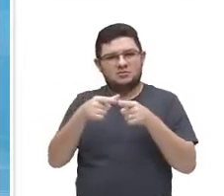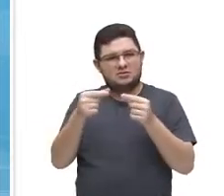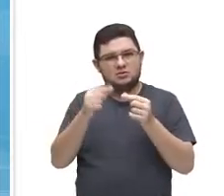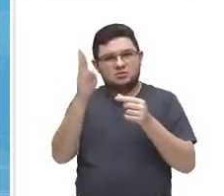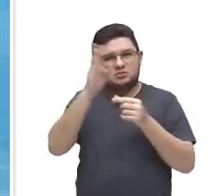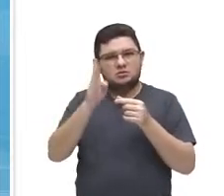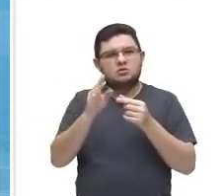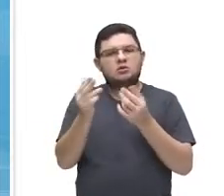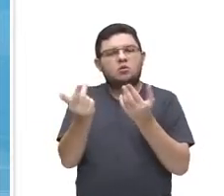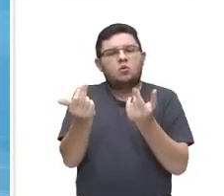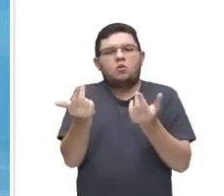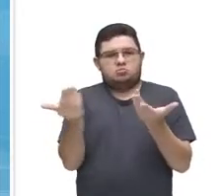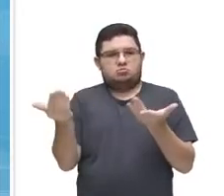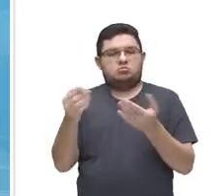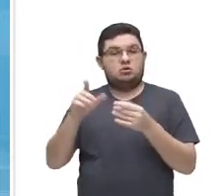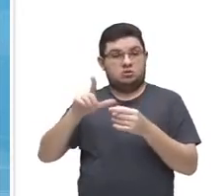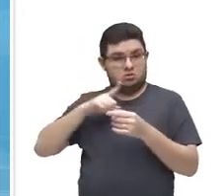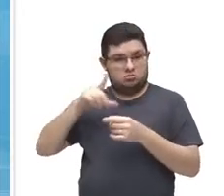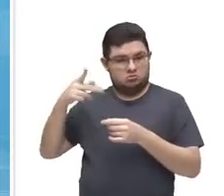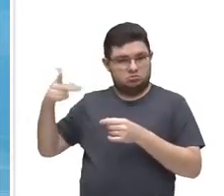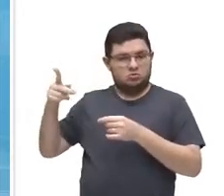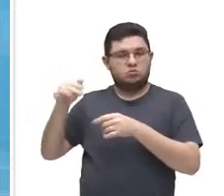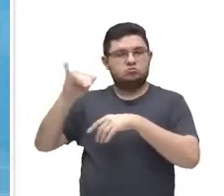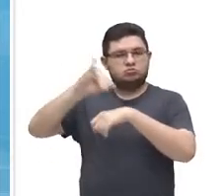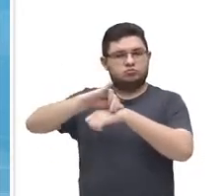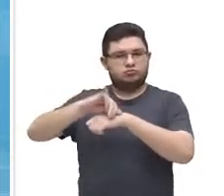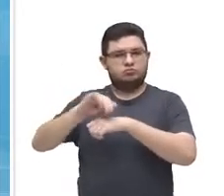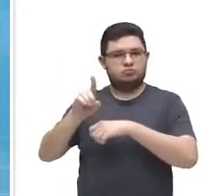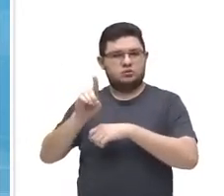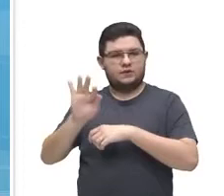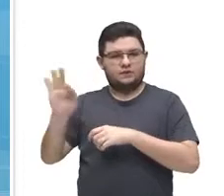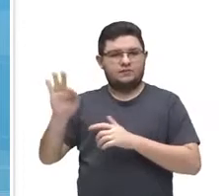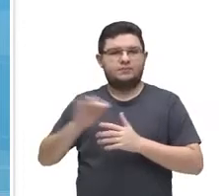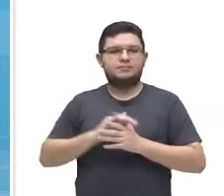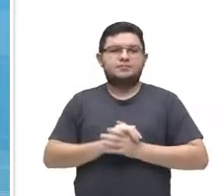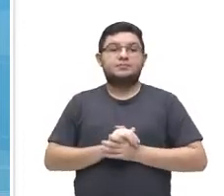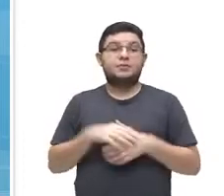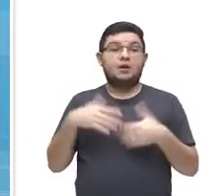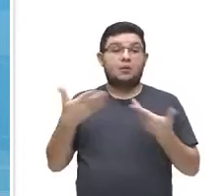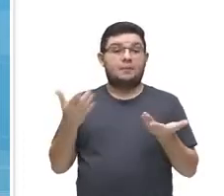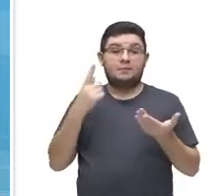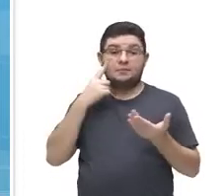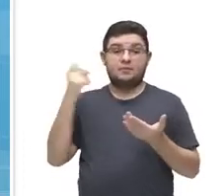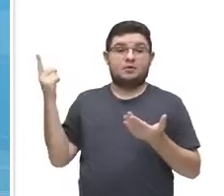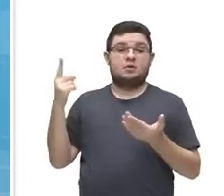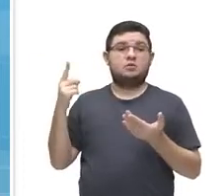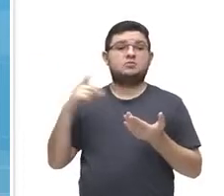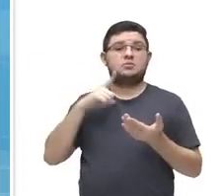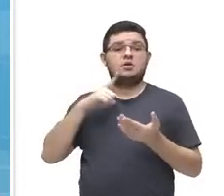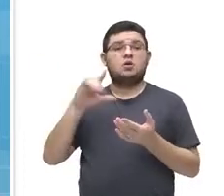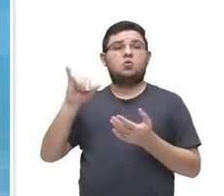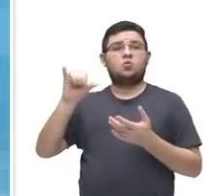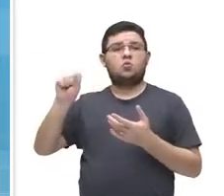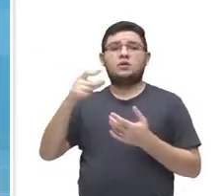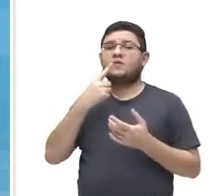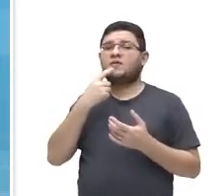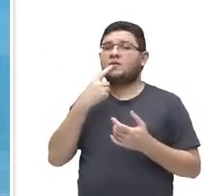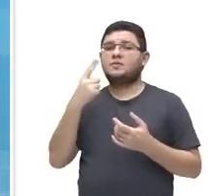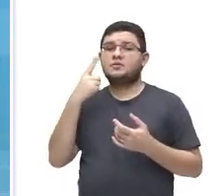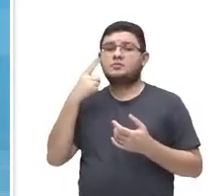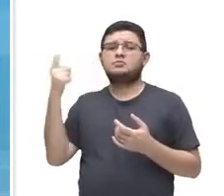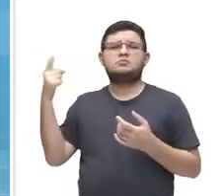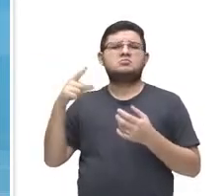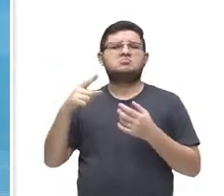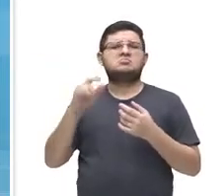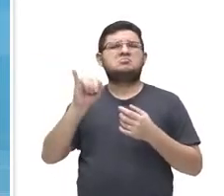exemplo. Uma informação importante. Estão vendo essa palavrinha aqui, gente? O is. Então, o is, ele está destacado porque ele é um